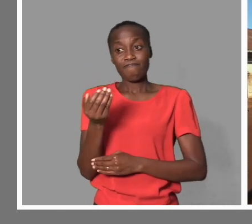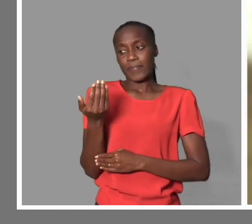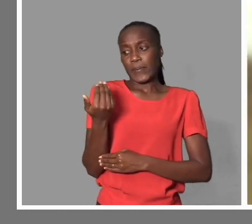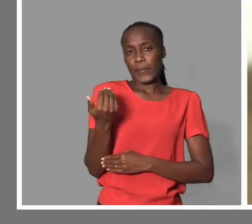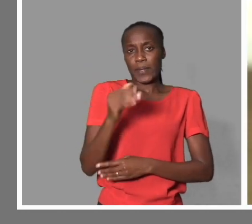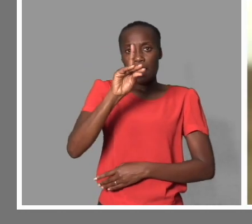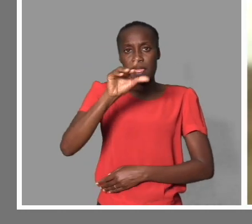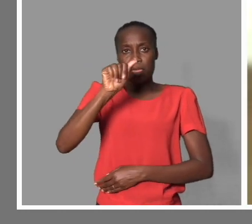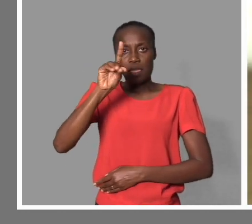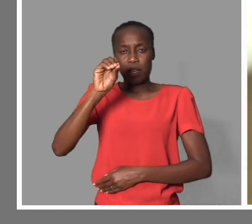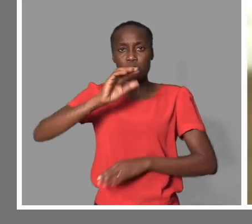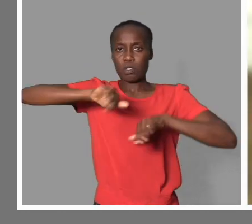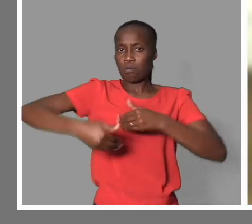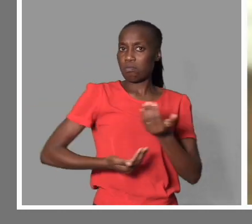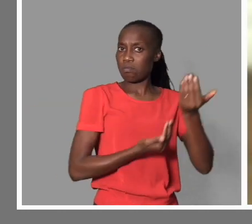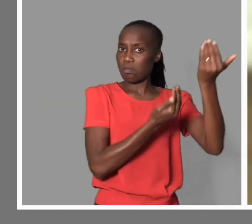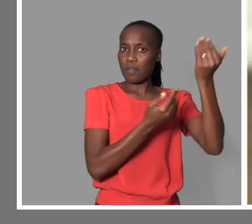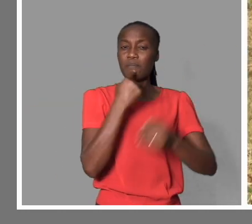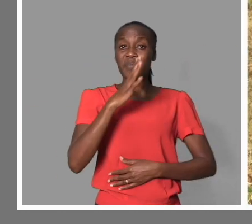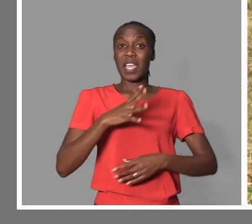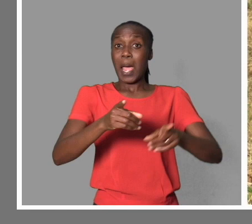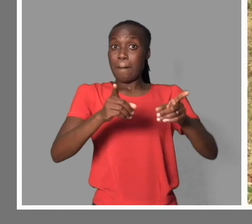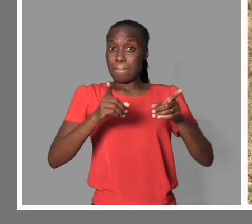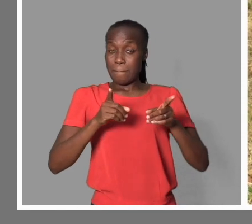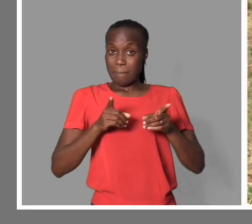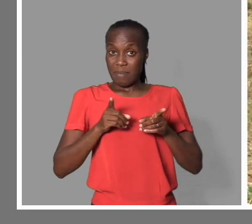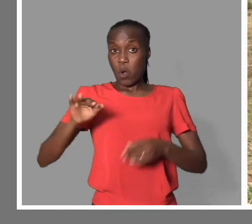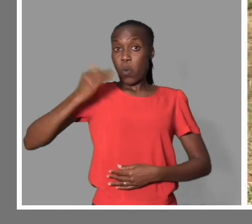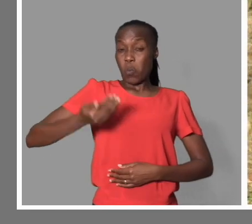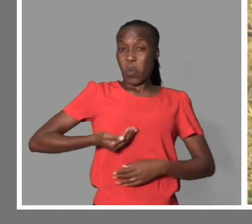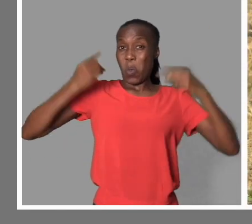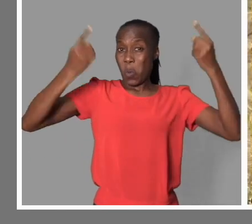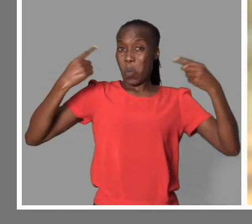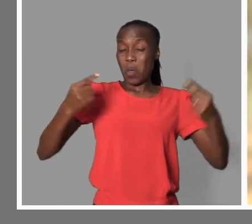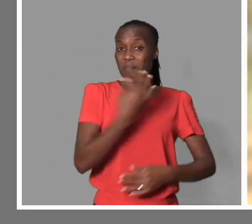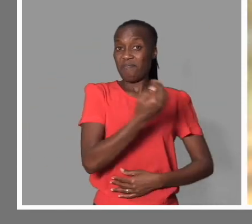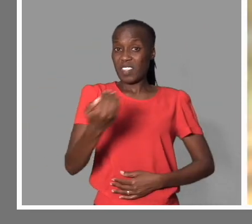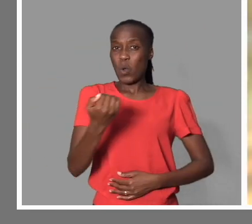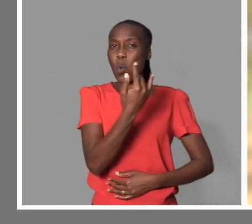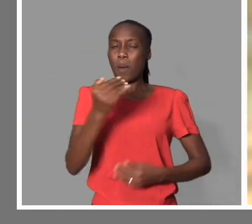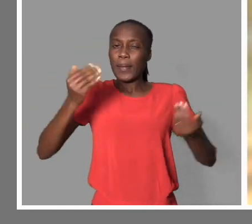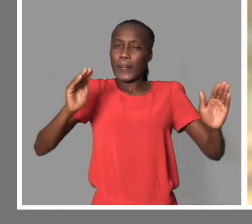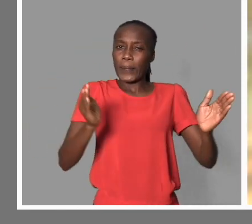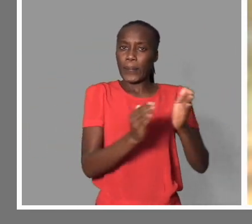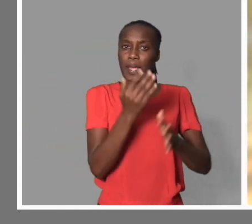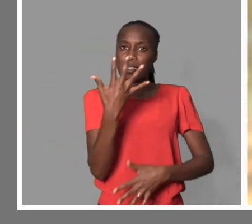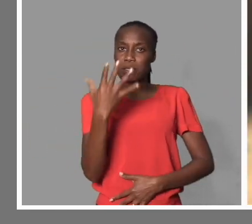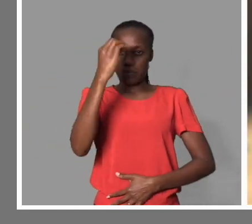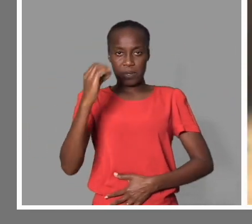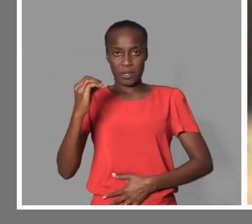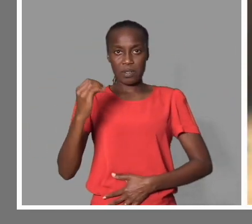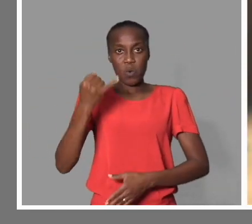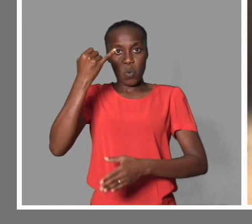sucesso. Embora não muito recentes dados da Unicef revelam que a proporção de mulheres que casaram ainda crianças